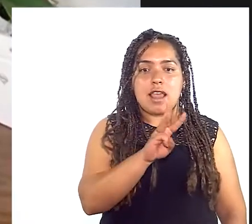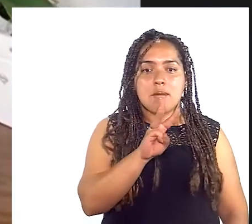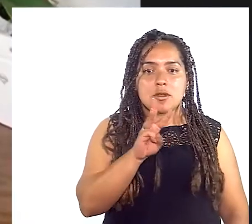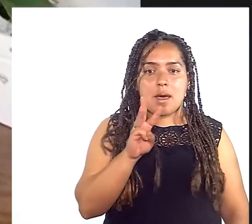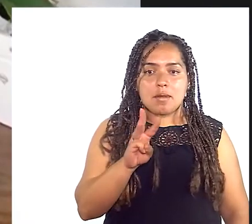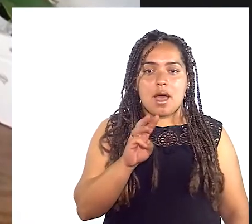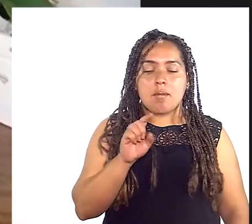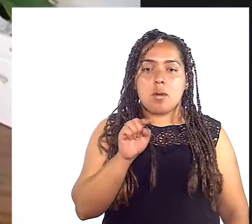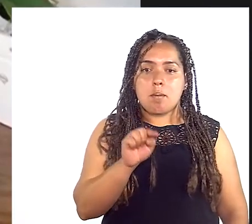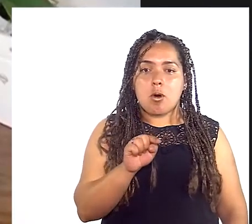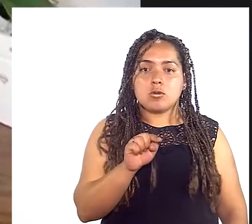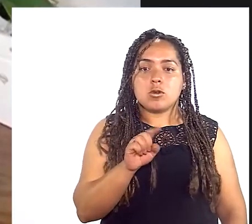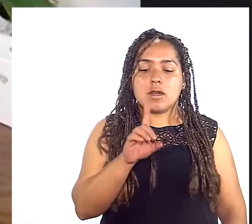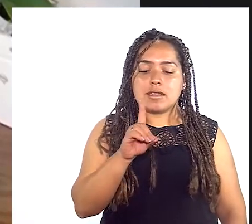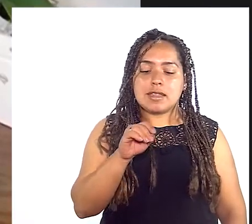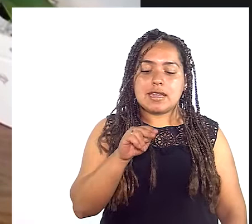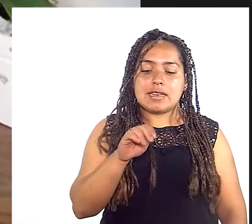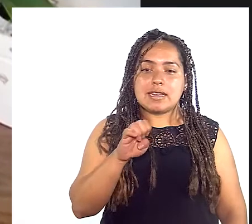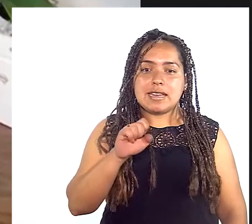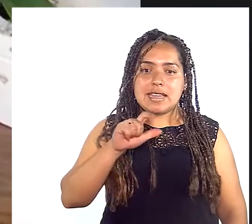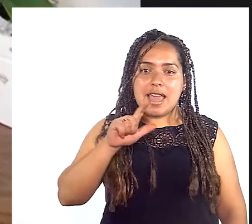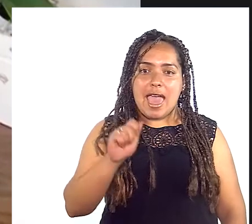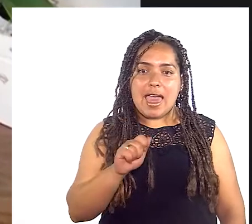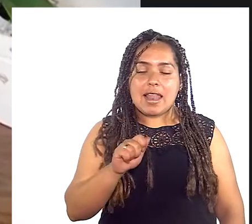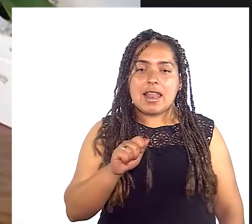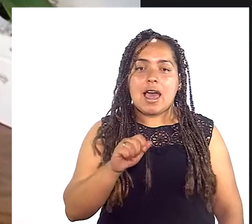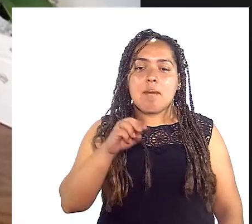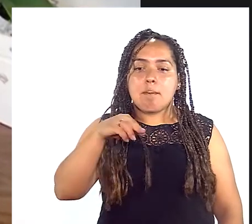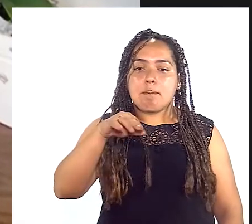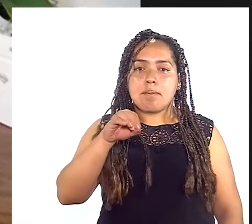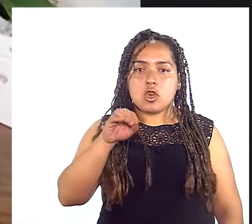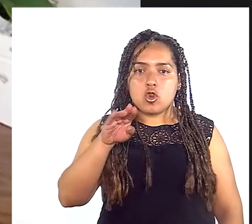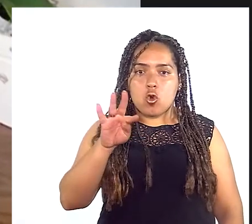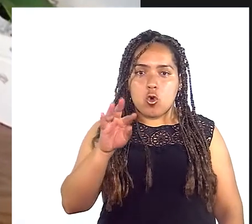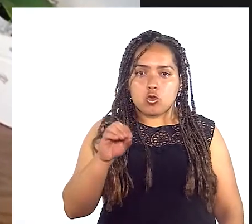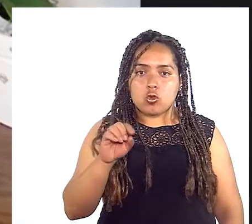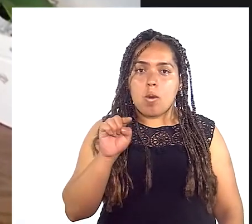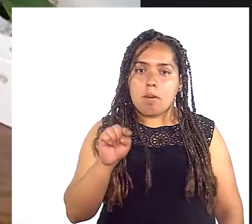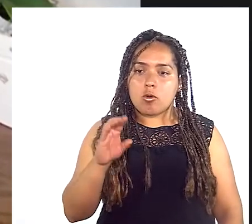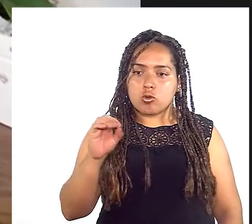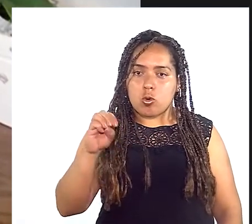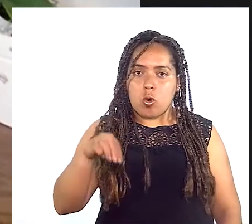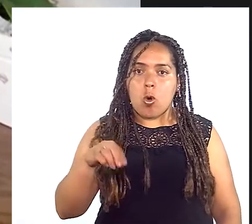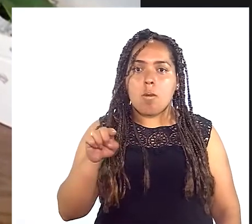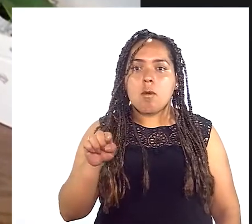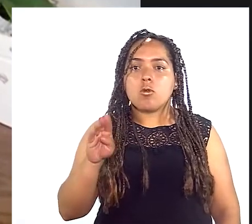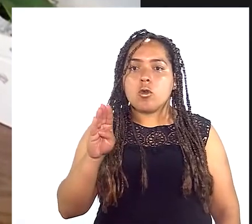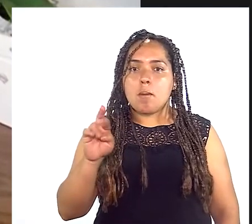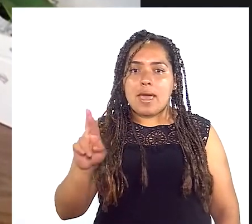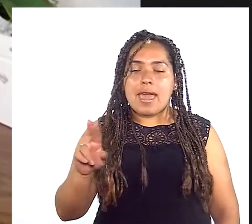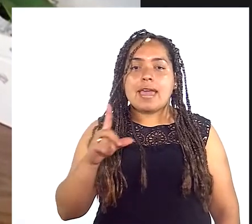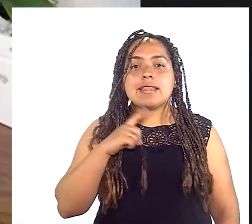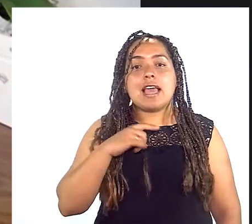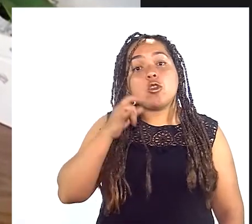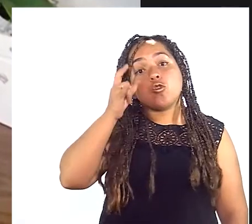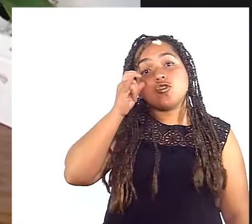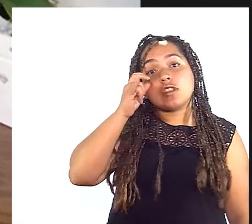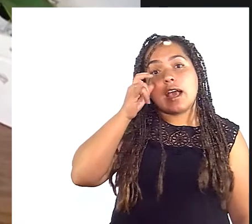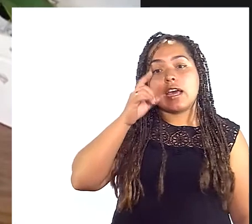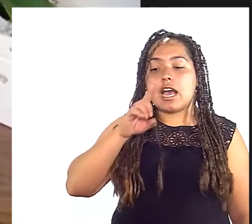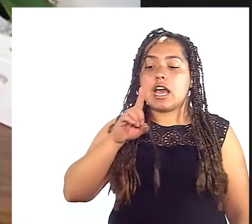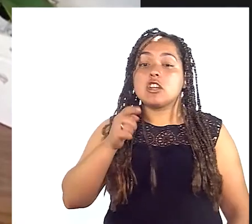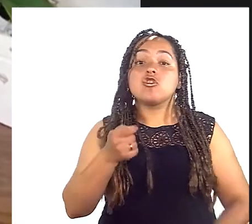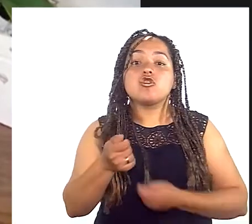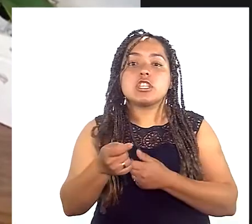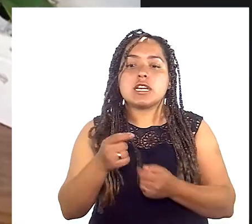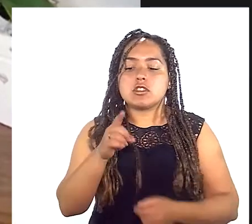pessoal, é danielapioto, com 2 T's, .com.br, e no meu Instagram é @dicas de mãe pediatra.